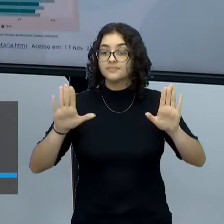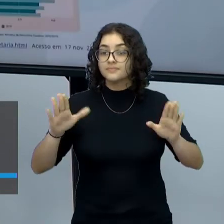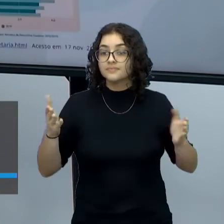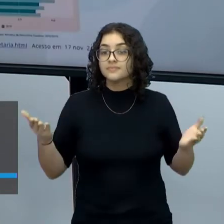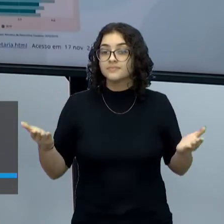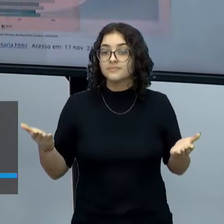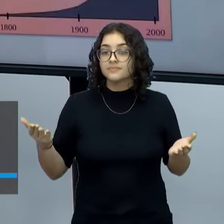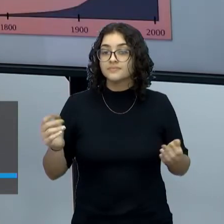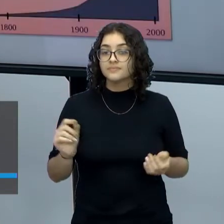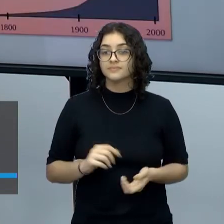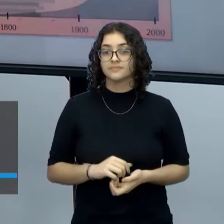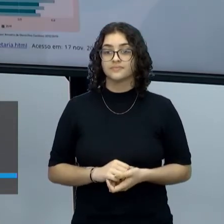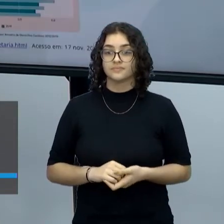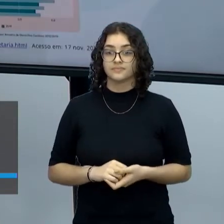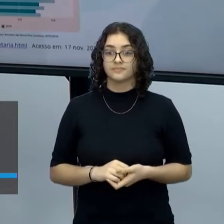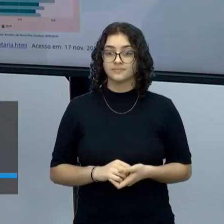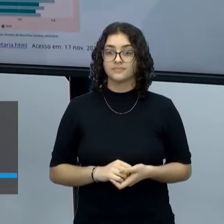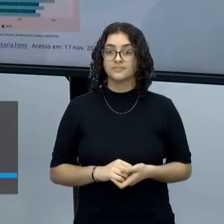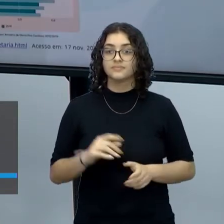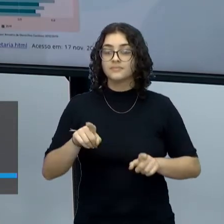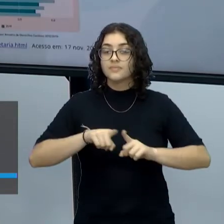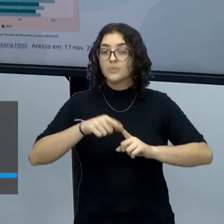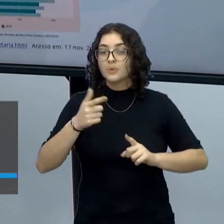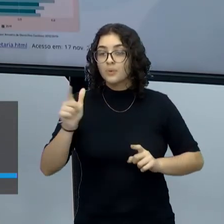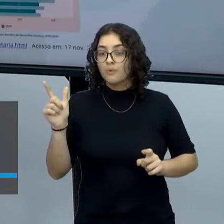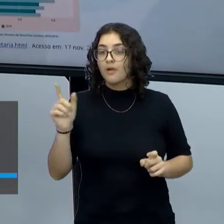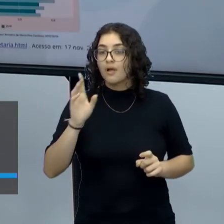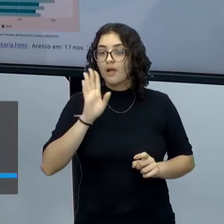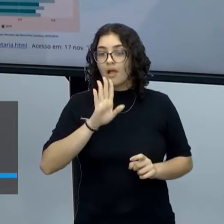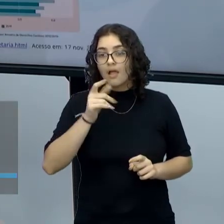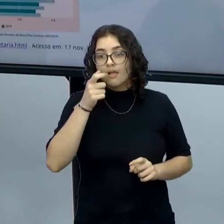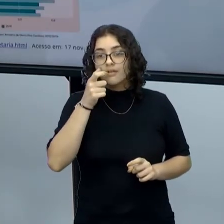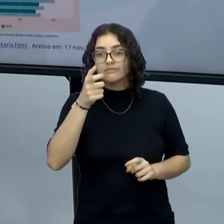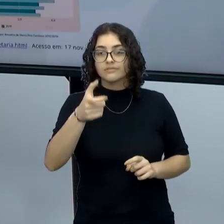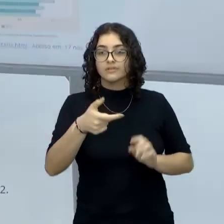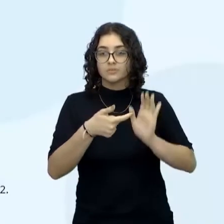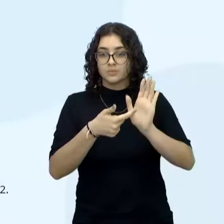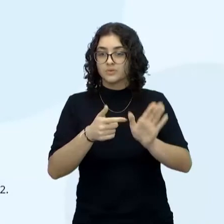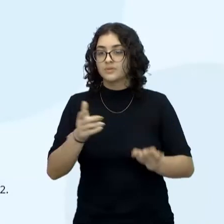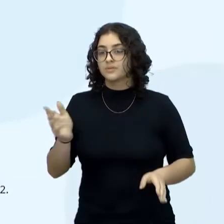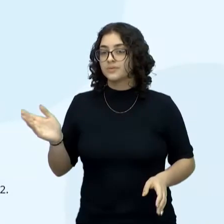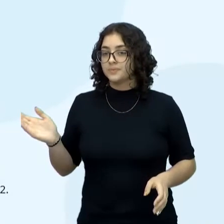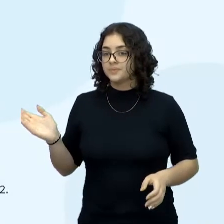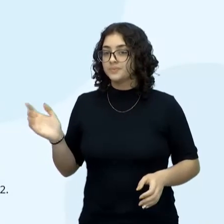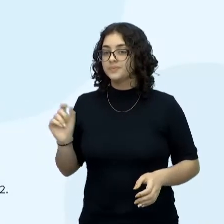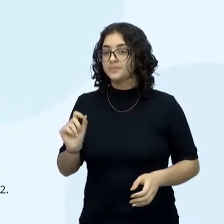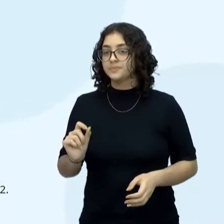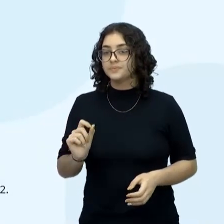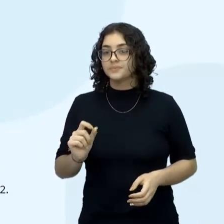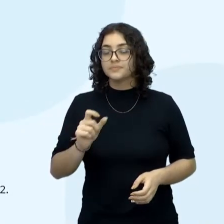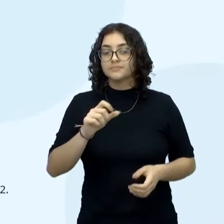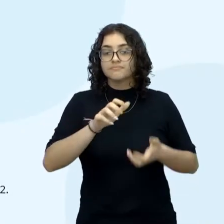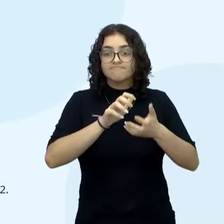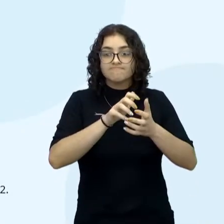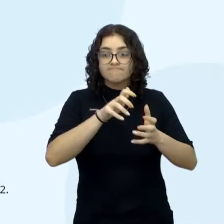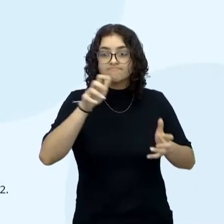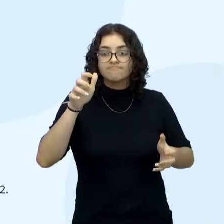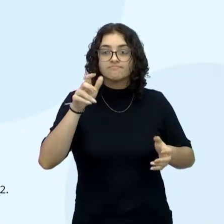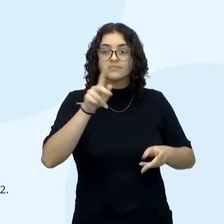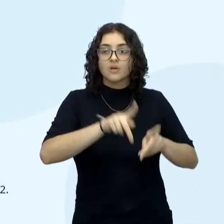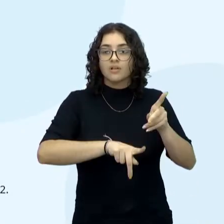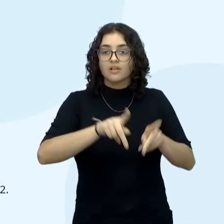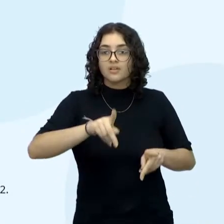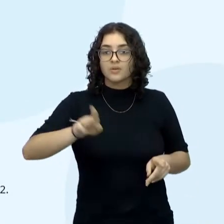Pessoal, outra coisa que eu acho importante também, tá aí na tela para vocês, o envelhecimento da